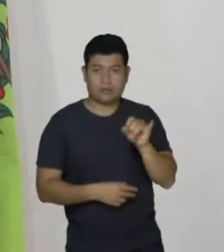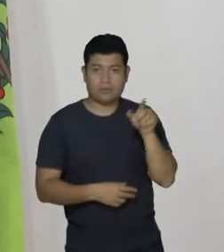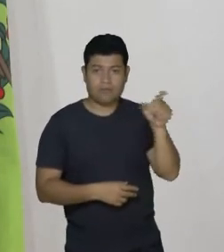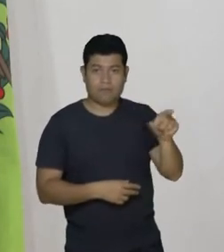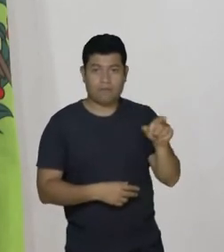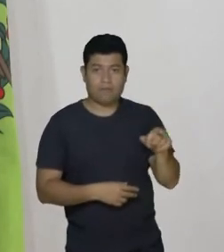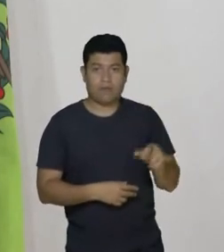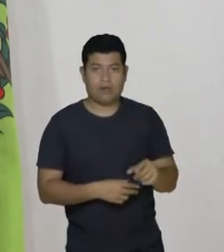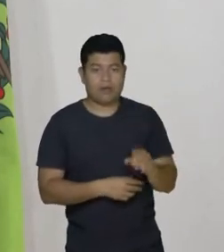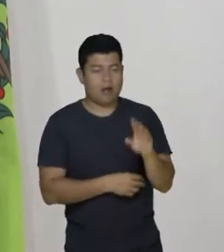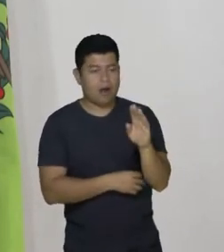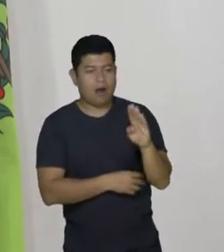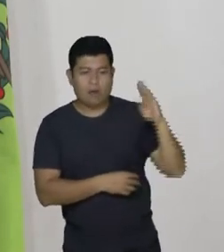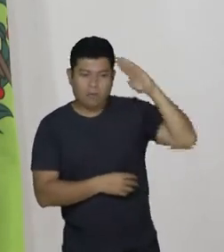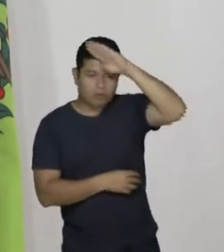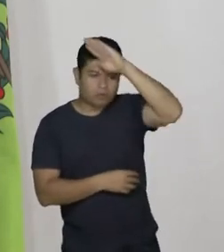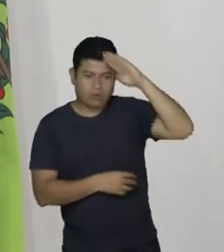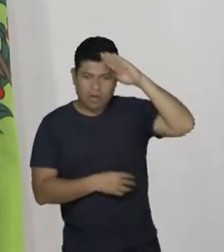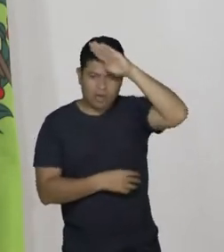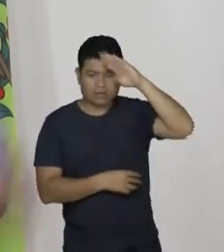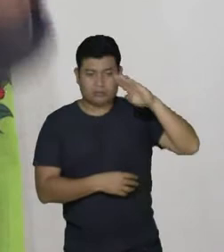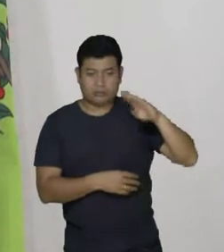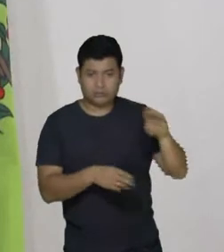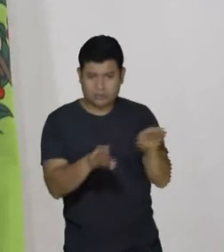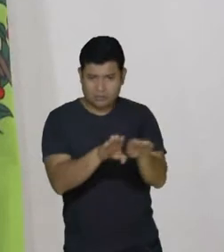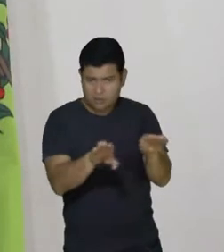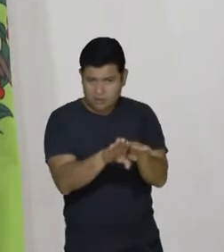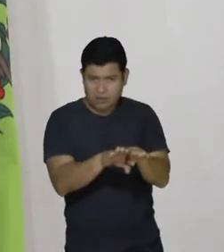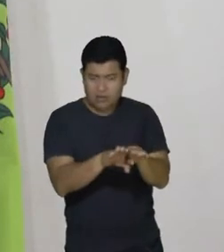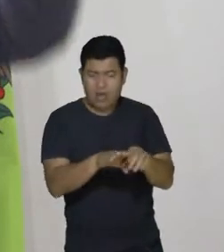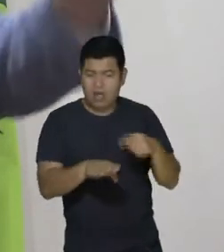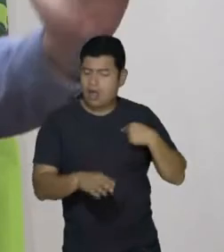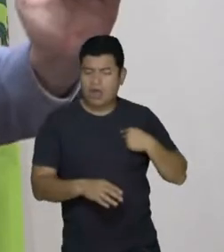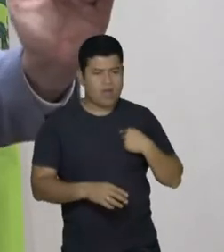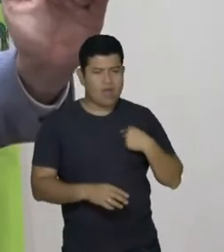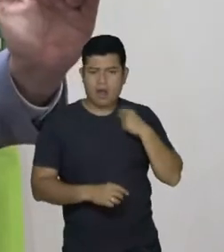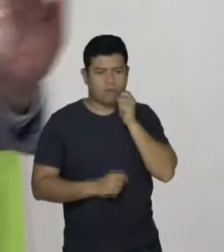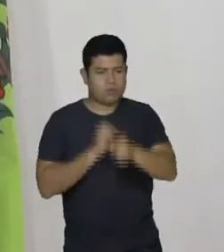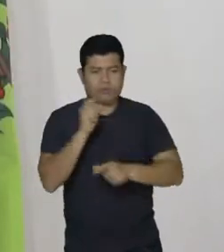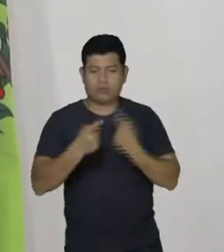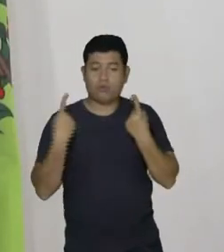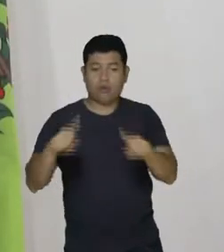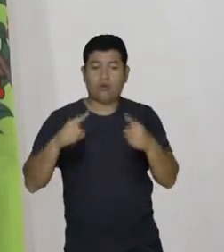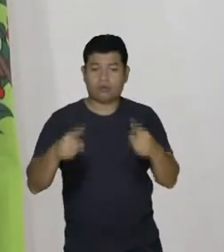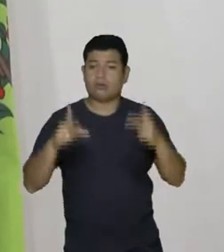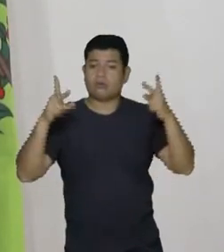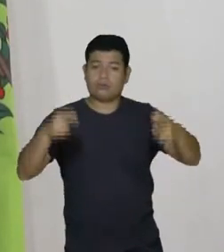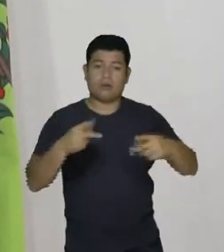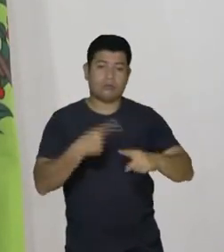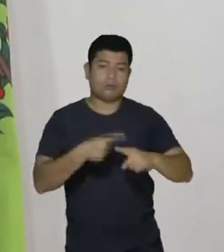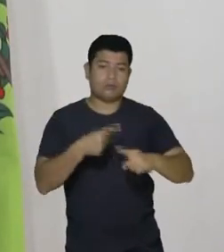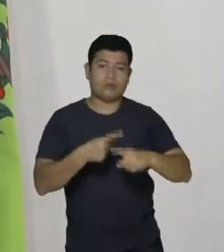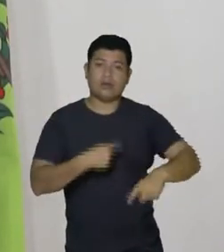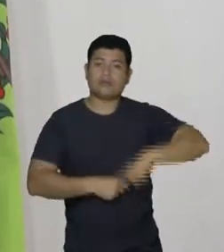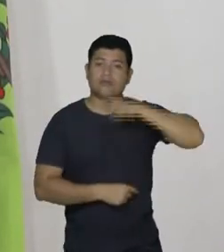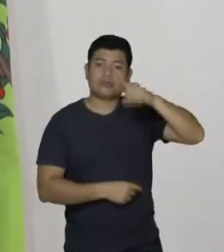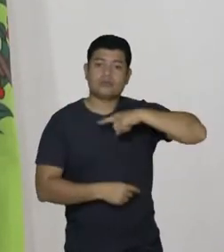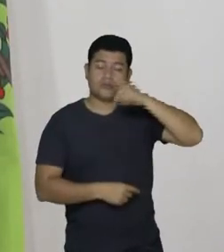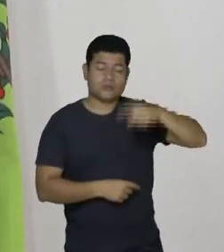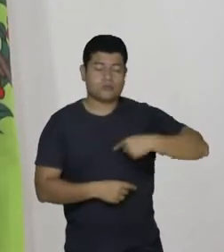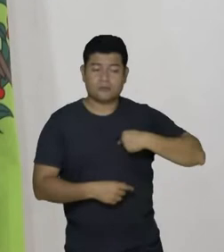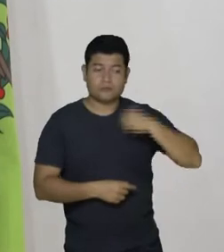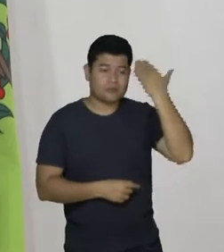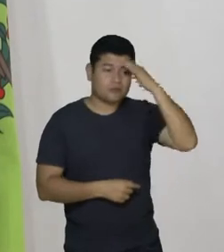o Bolsonaro. A minha crítica seria a mesma, porque eu não entendo ou não